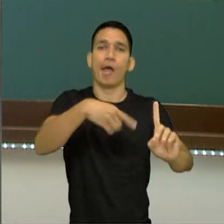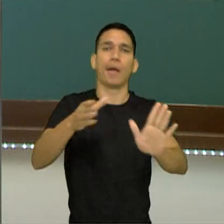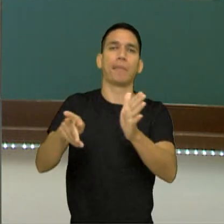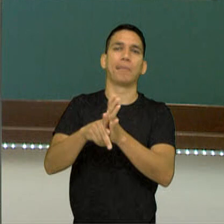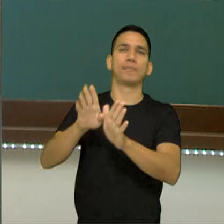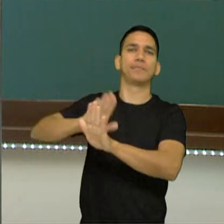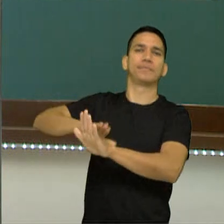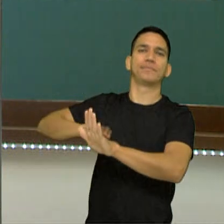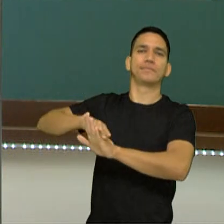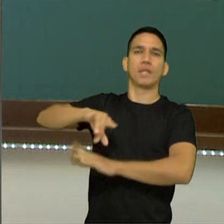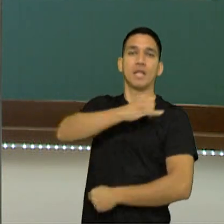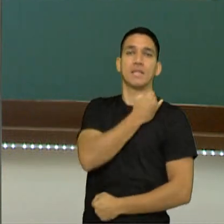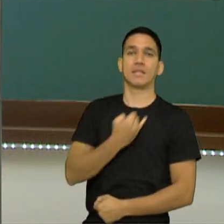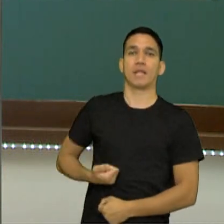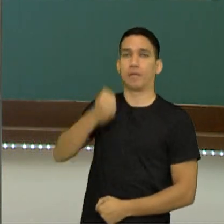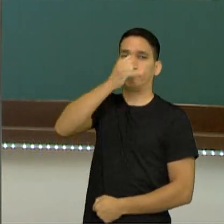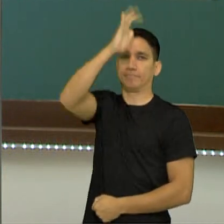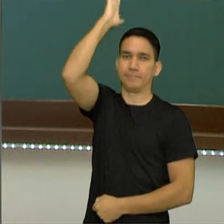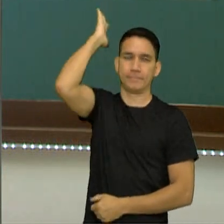dos imperadores.